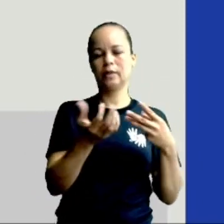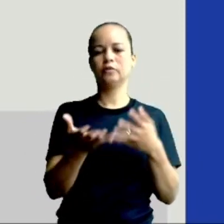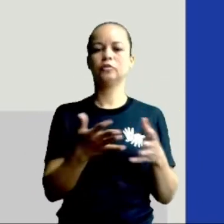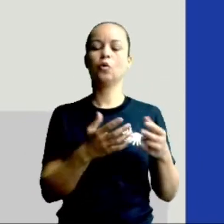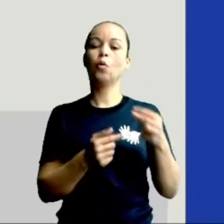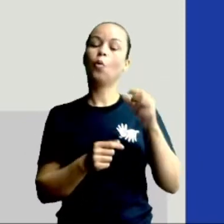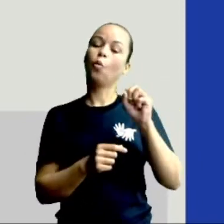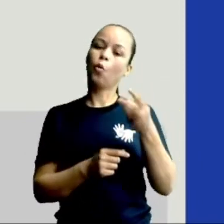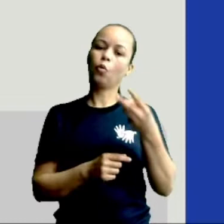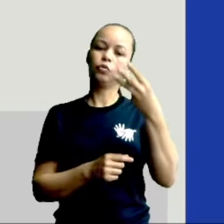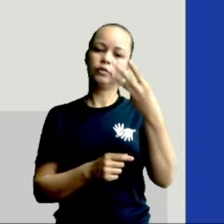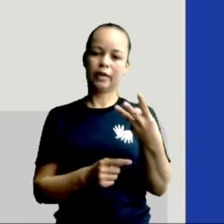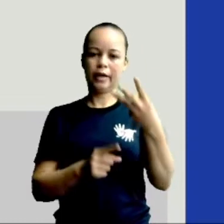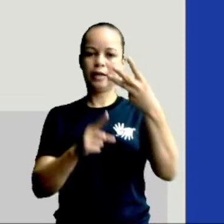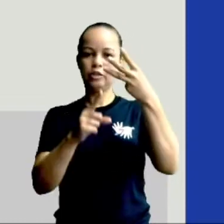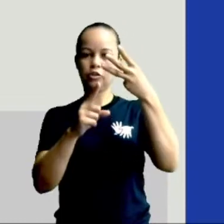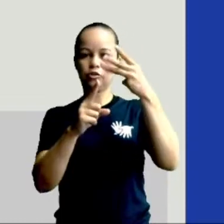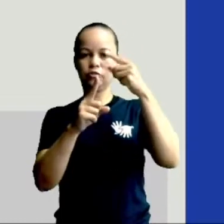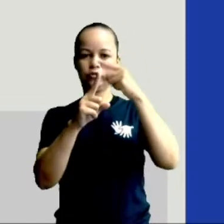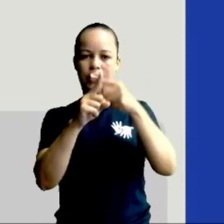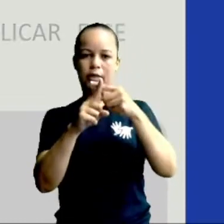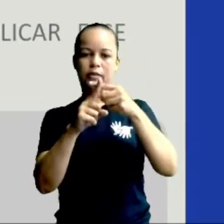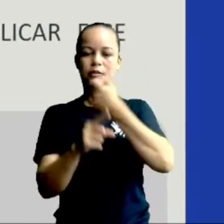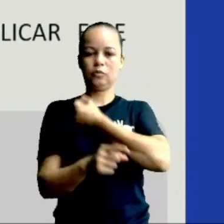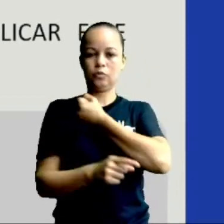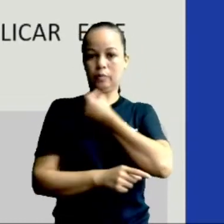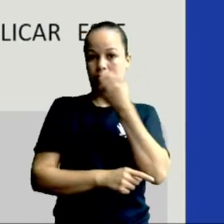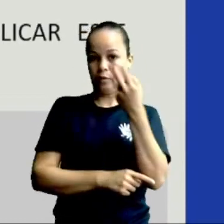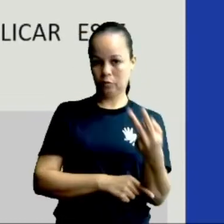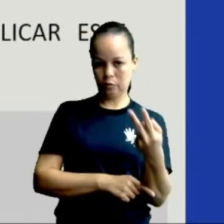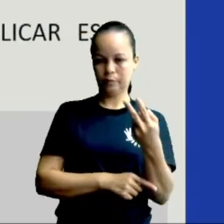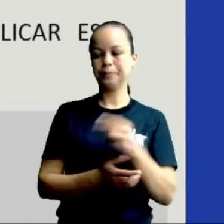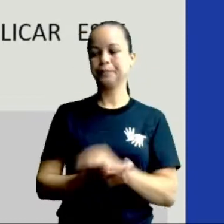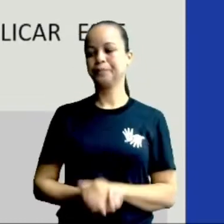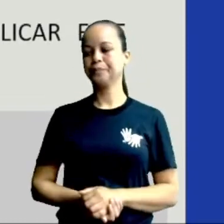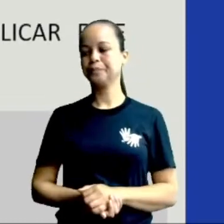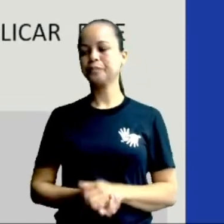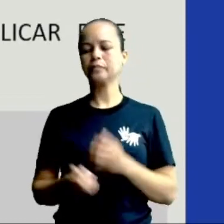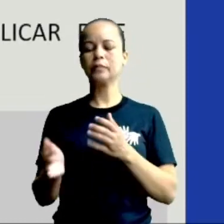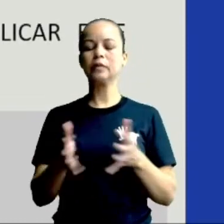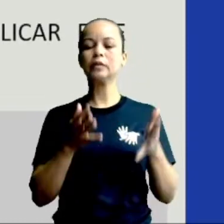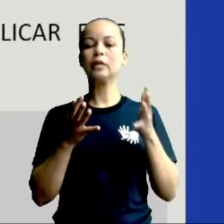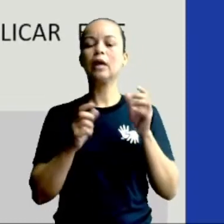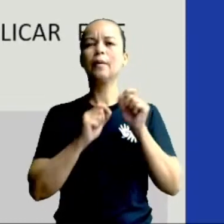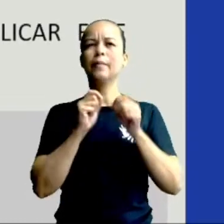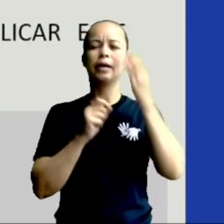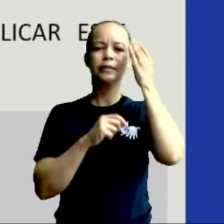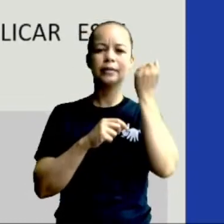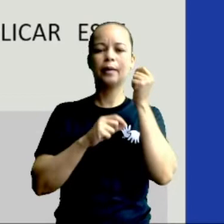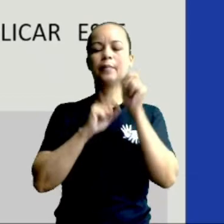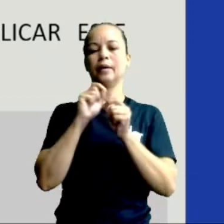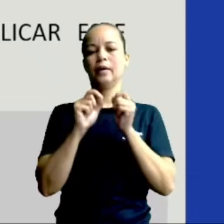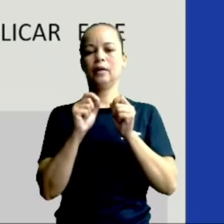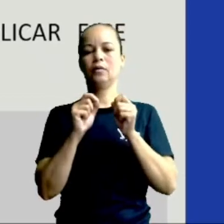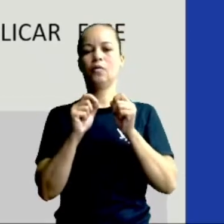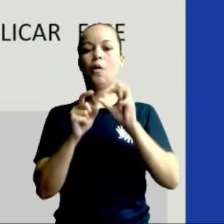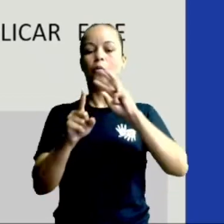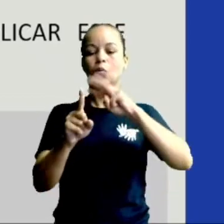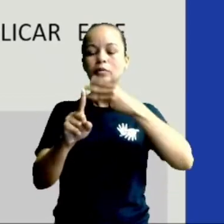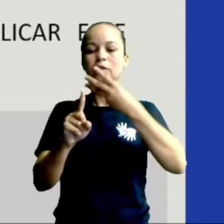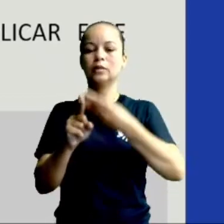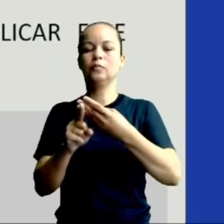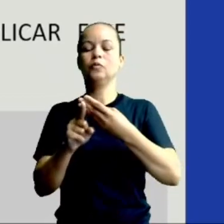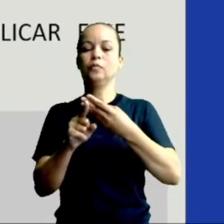o número 2, que aí vai me dar 6, ok? Então, para saber quanto é o triplo, basta